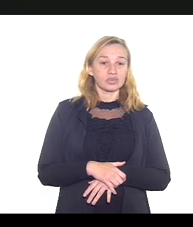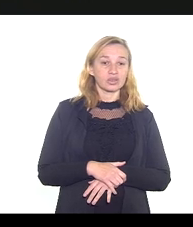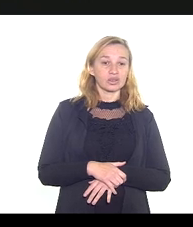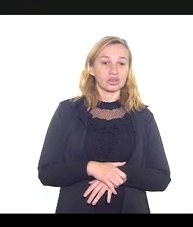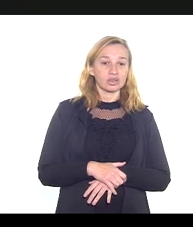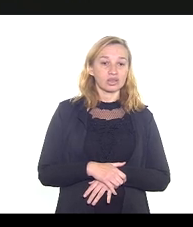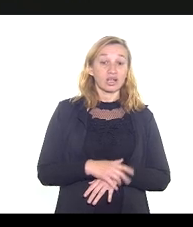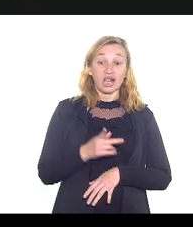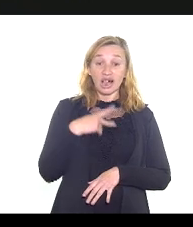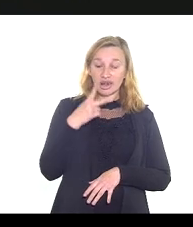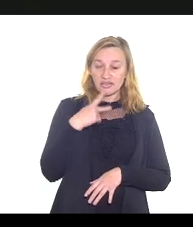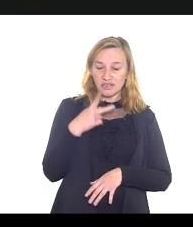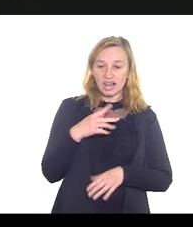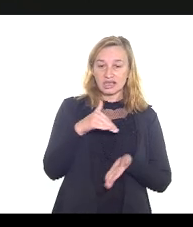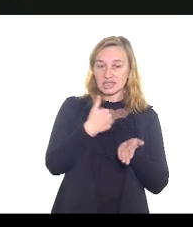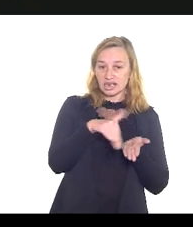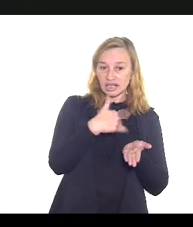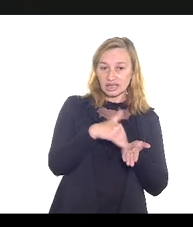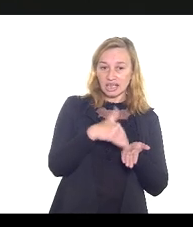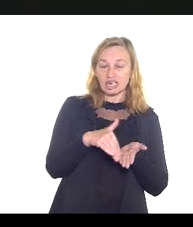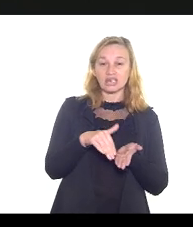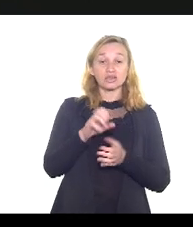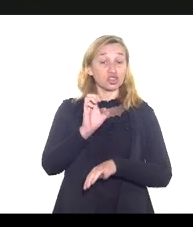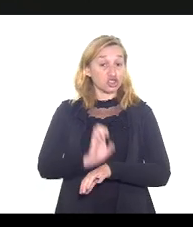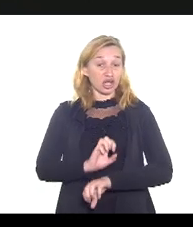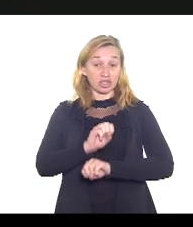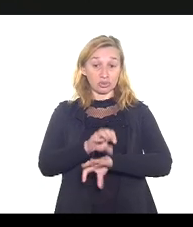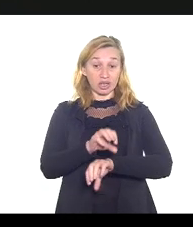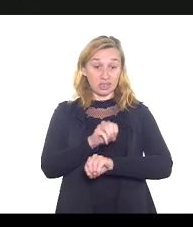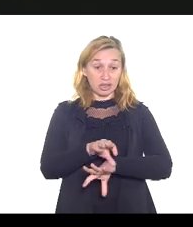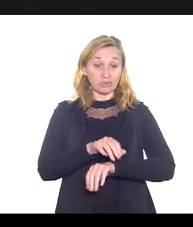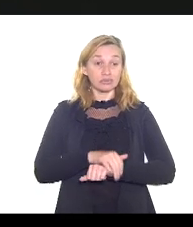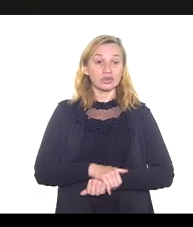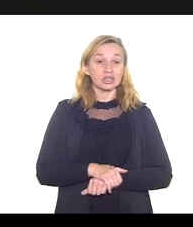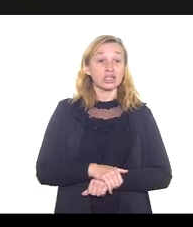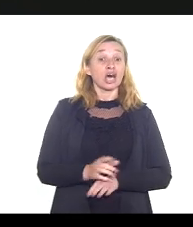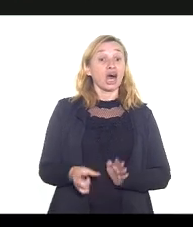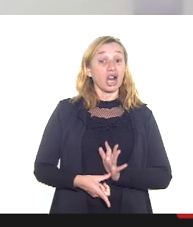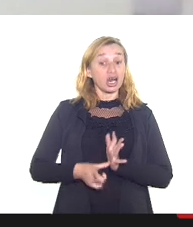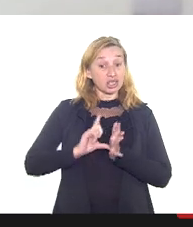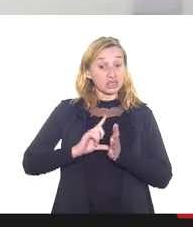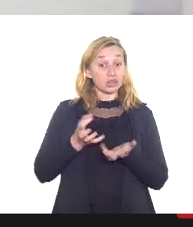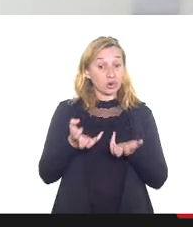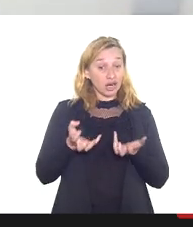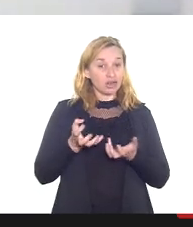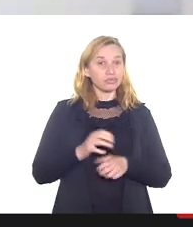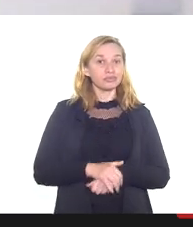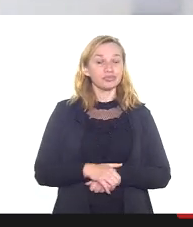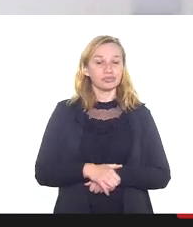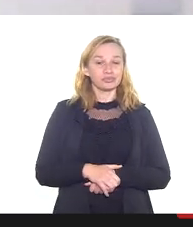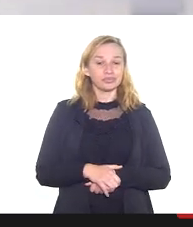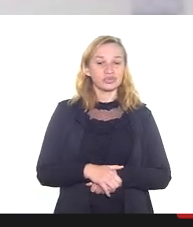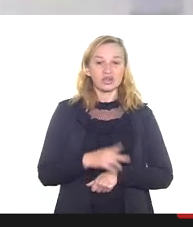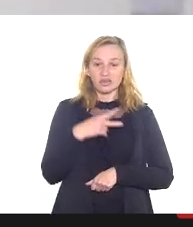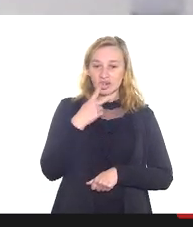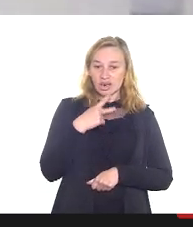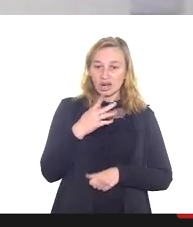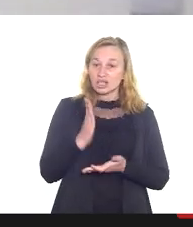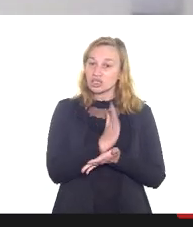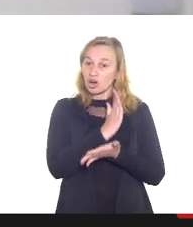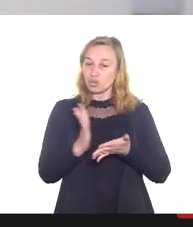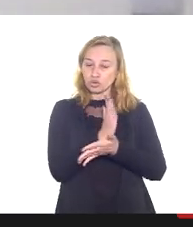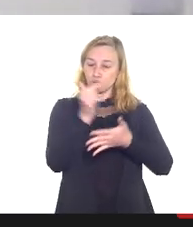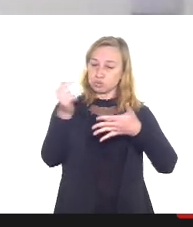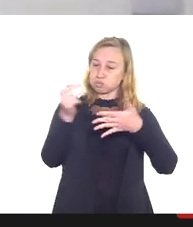devolver a palavra para a Secretaria de Estado de Educação, mas antes eu quero destacar que alguns